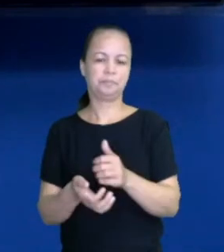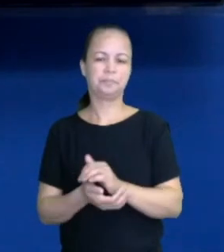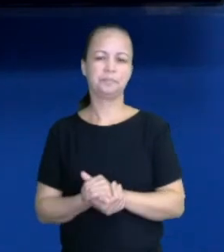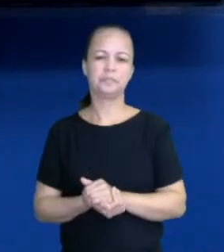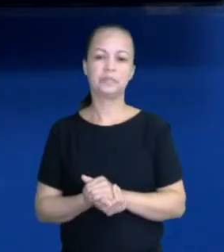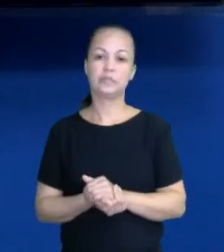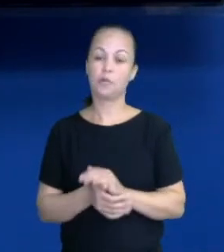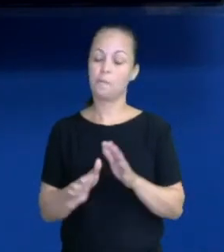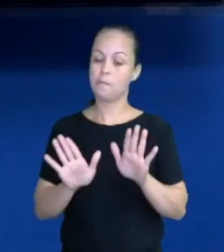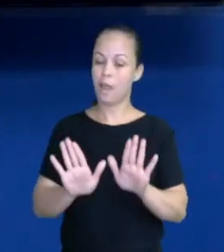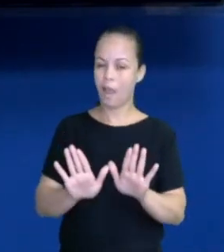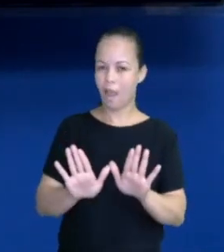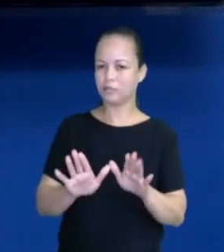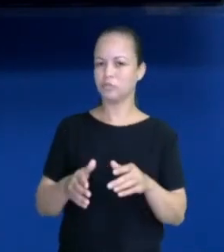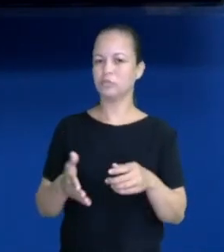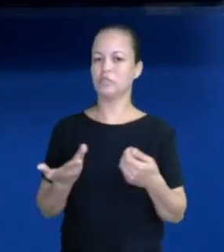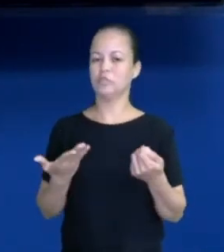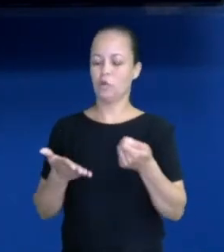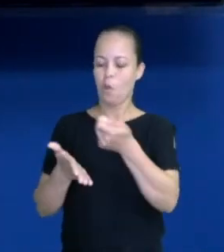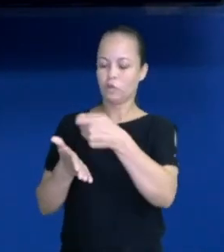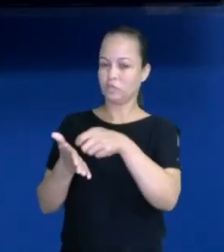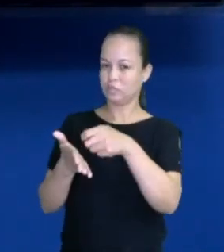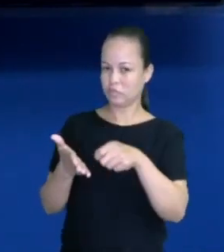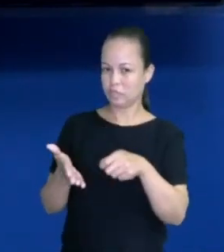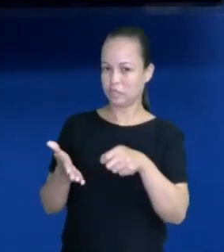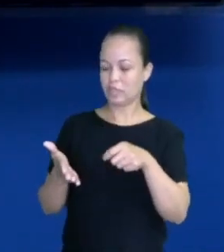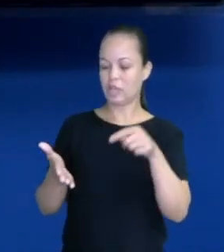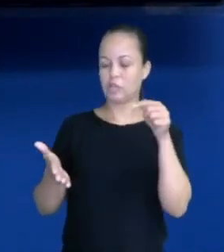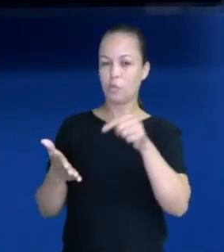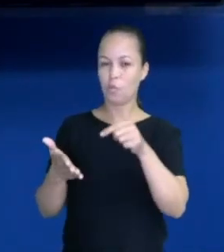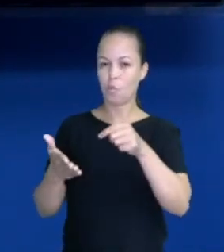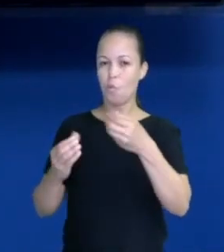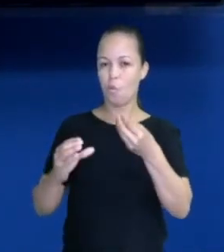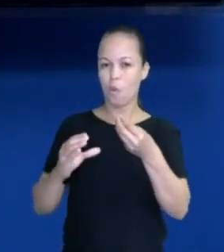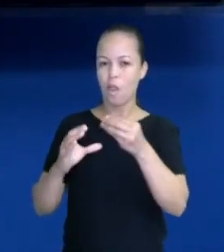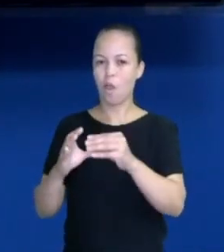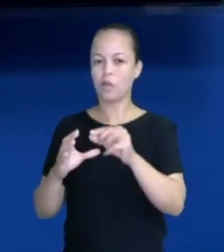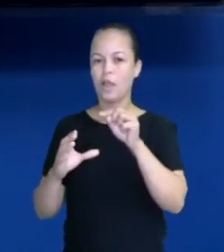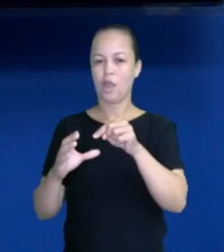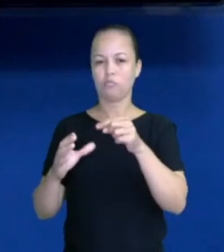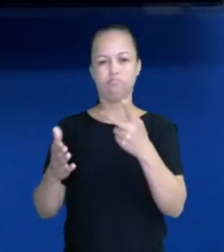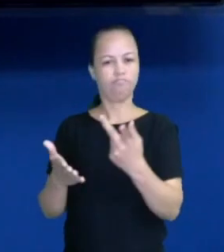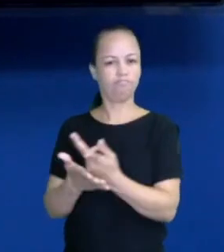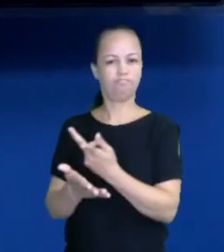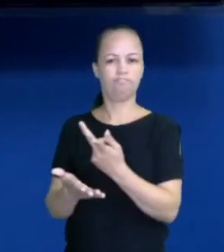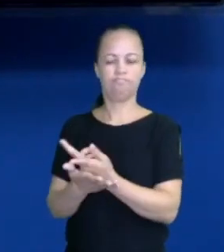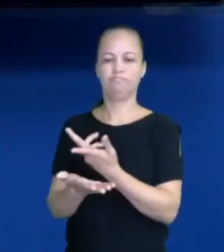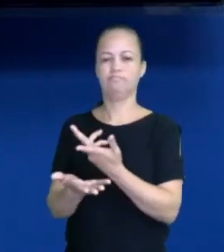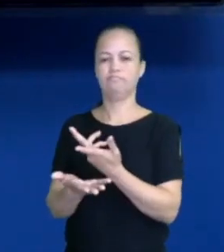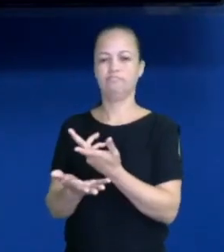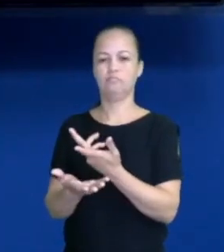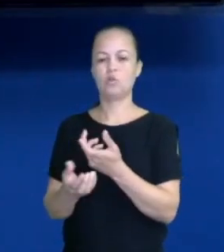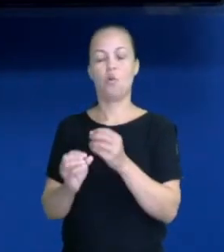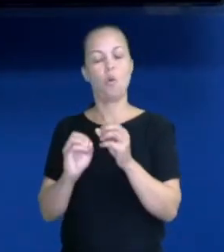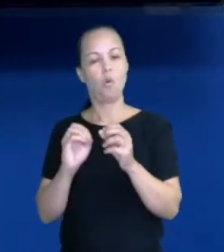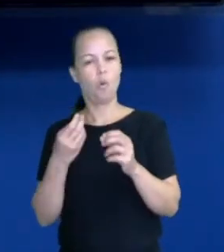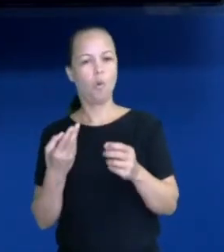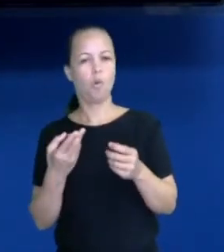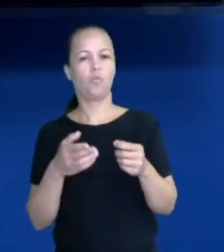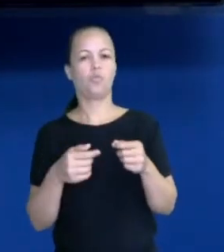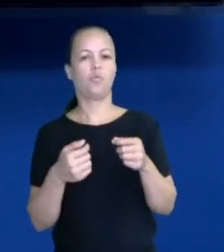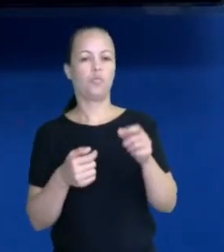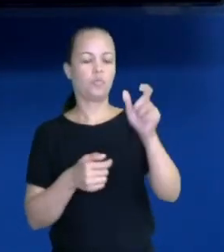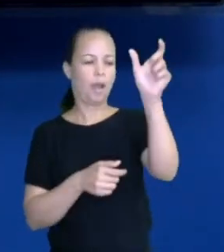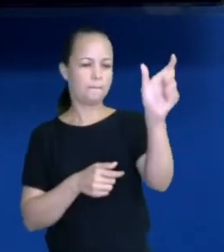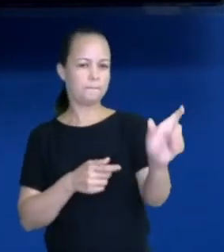a gente coloca essa escrita no local ou da maneira errada, ou quando a gente coloca isso com a